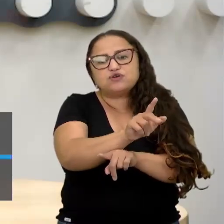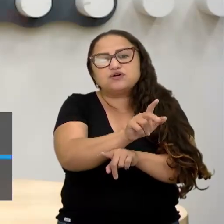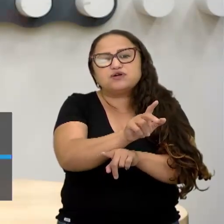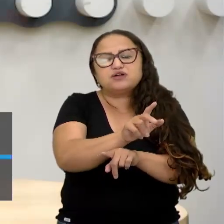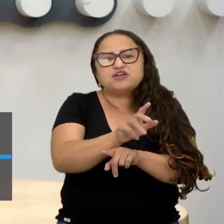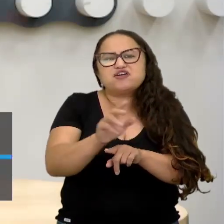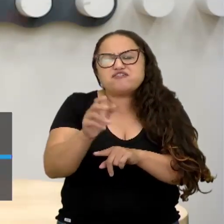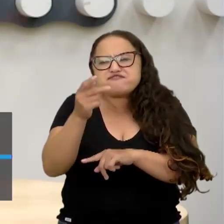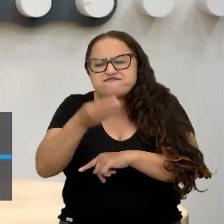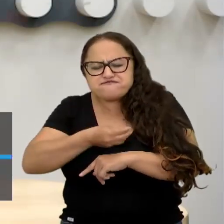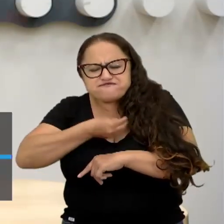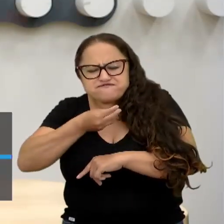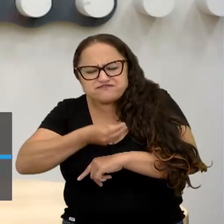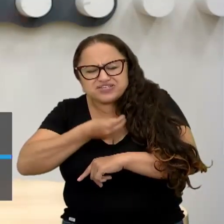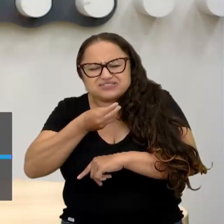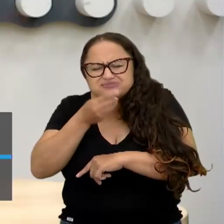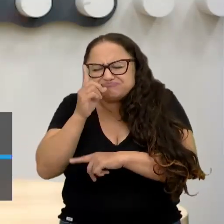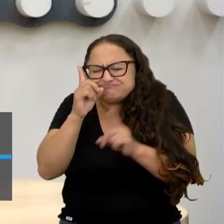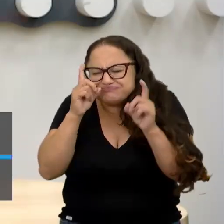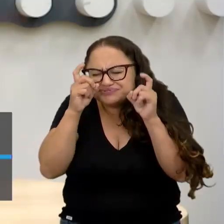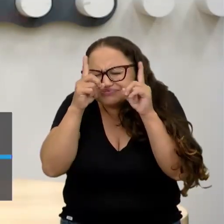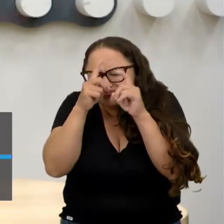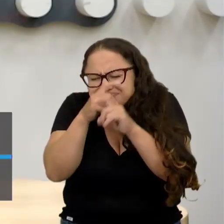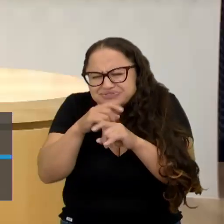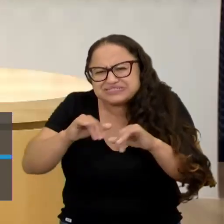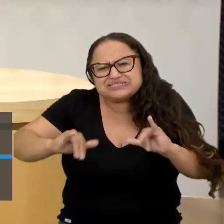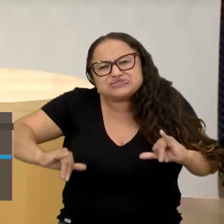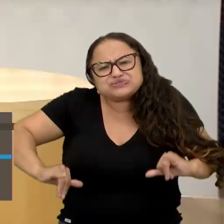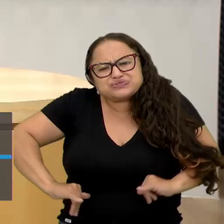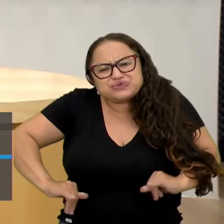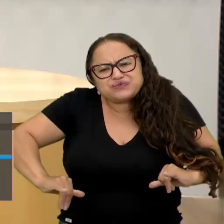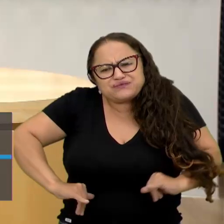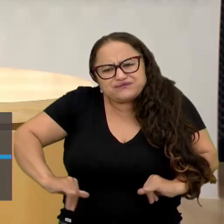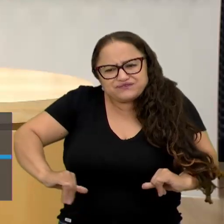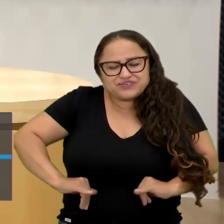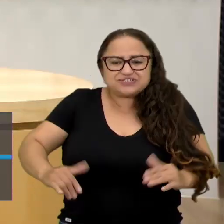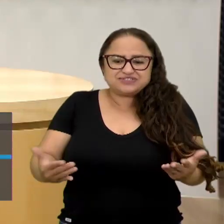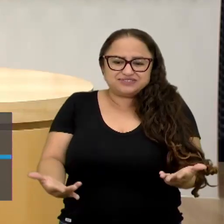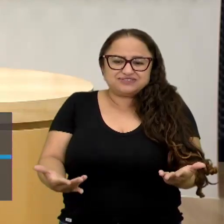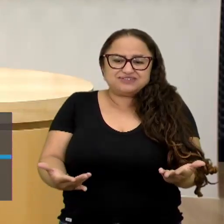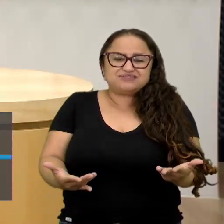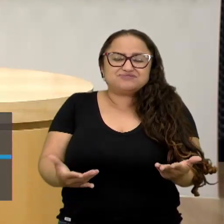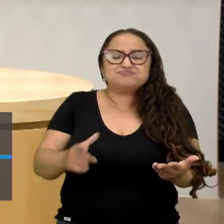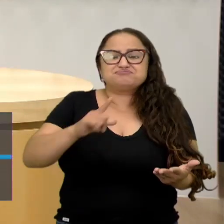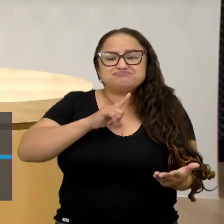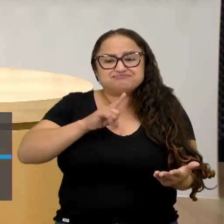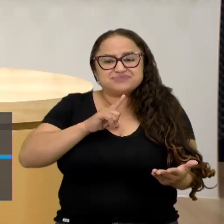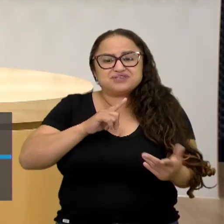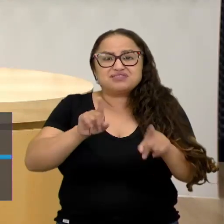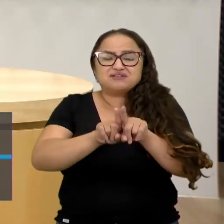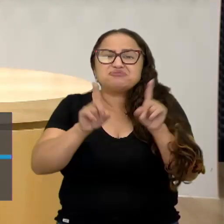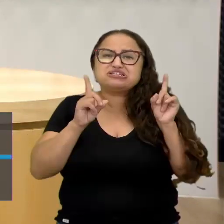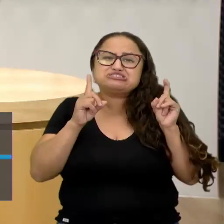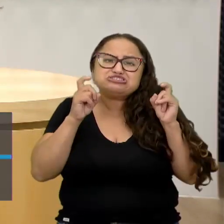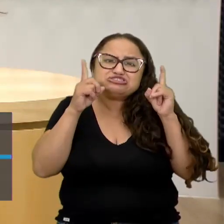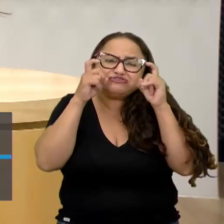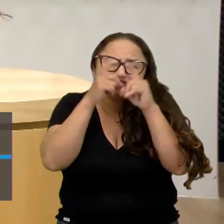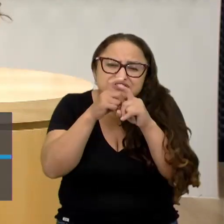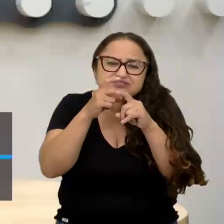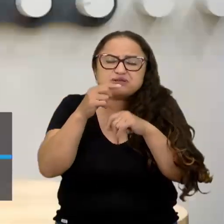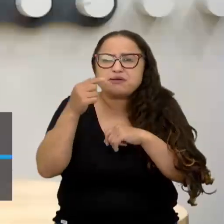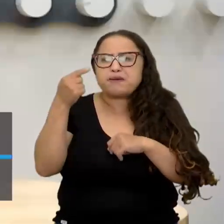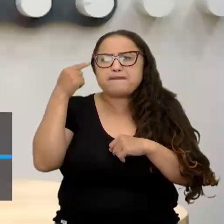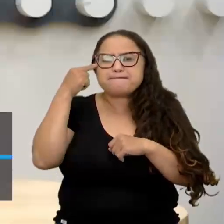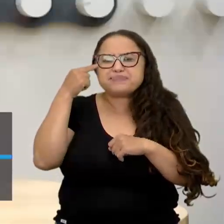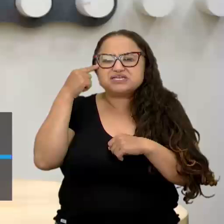vida difícil, sofrida. O Hilton já fala que é uma vida com sofrimento, muito sofrimento e dificuldades. Uma vida... Eu pensei,